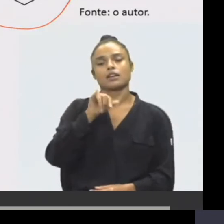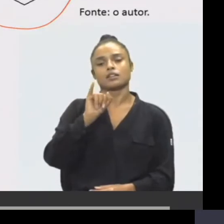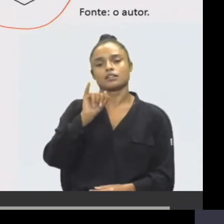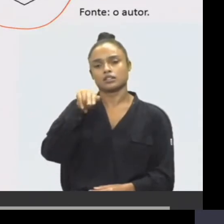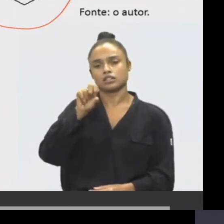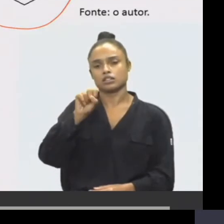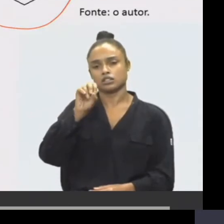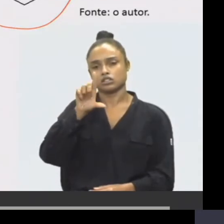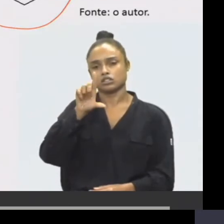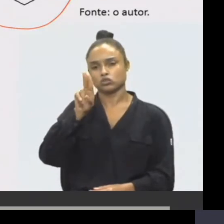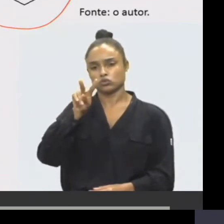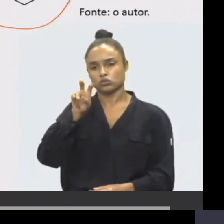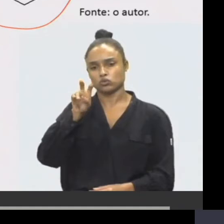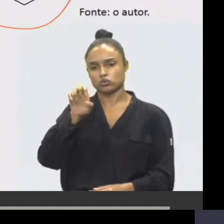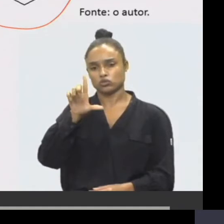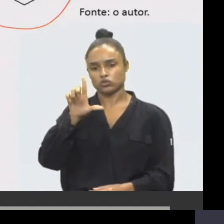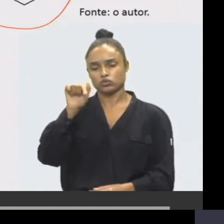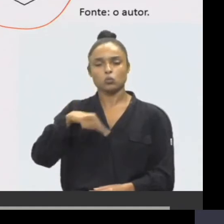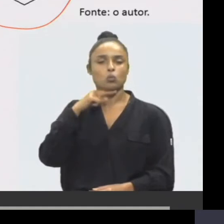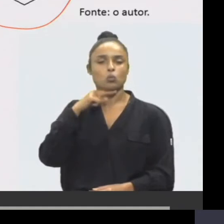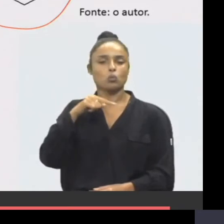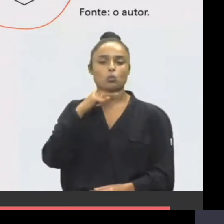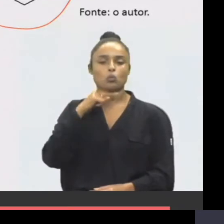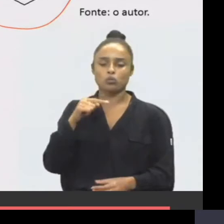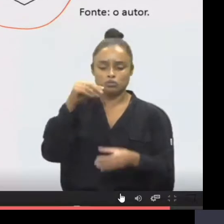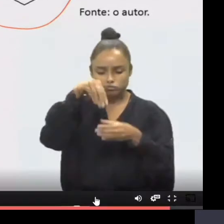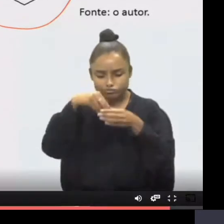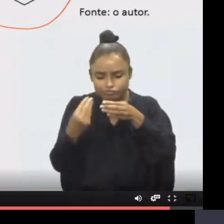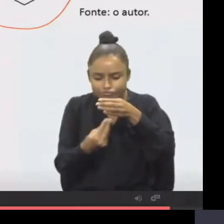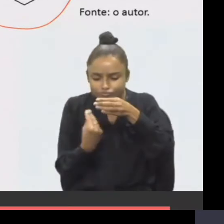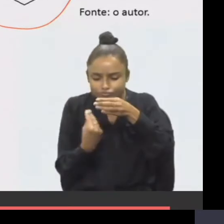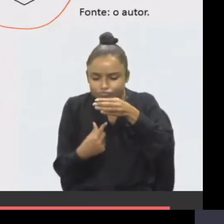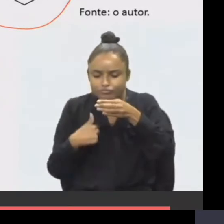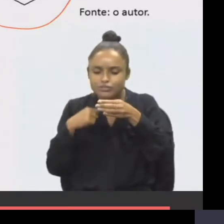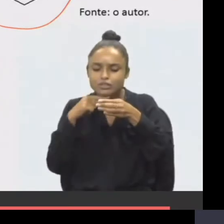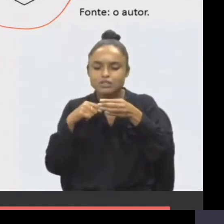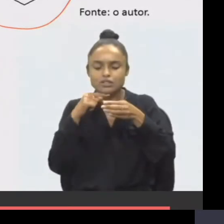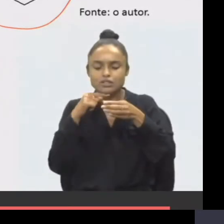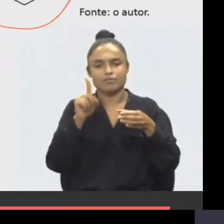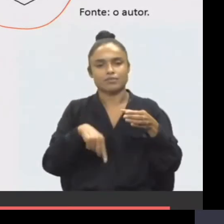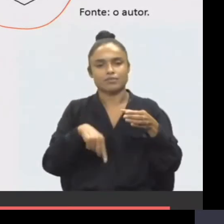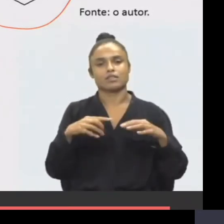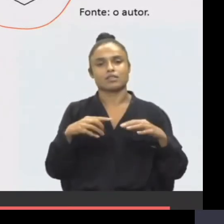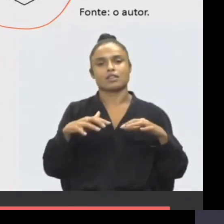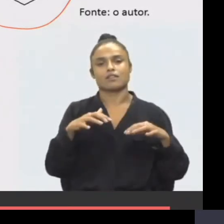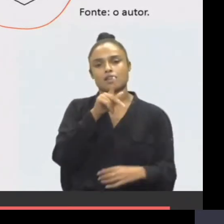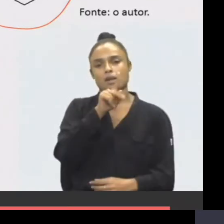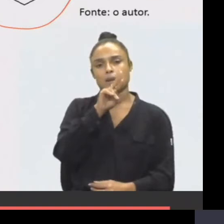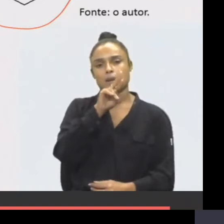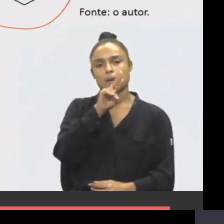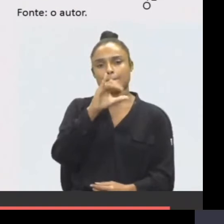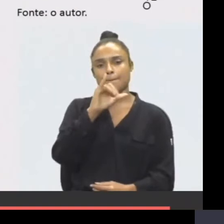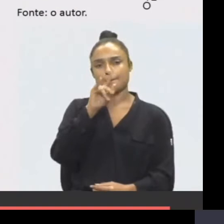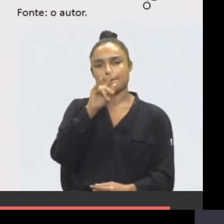em solução aquosa, e desse modo a gente consegue observar então a precipitação desses compostos.